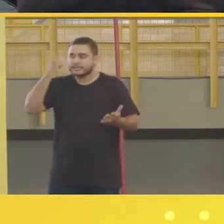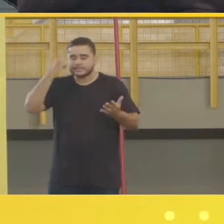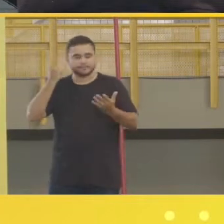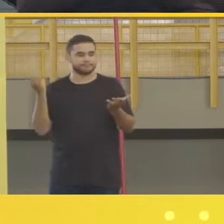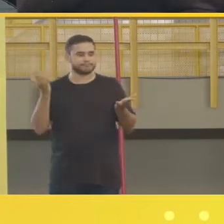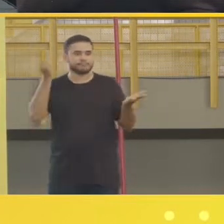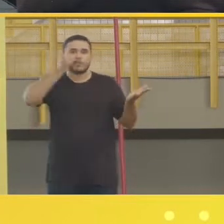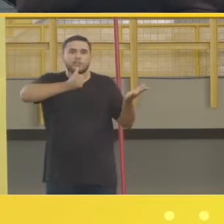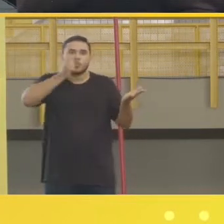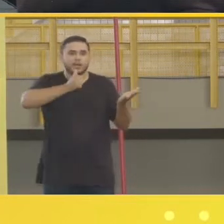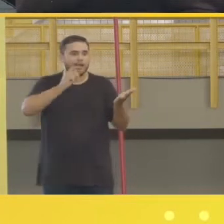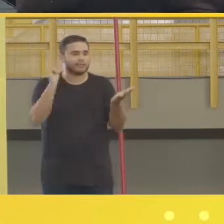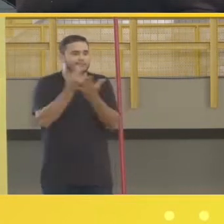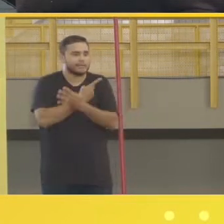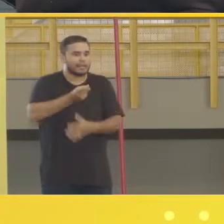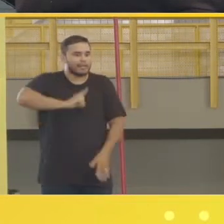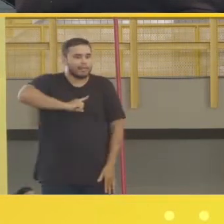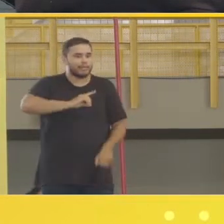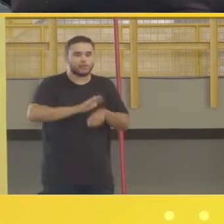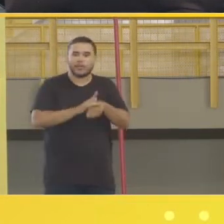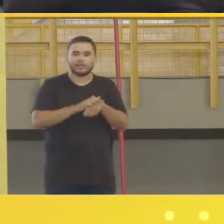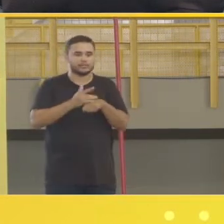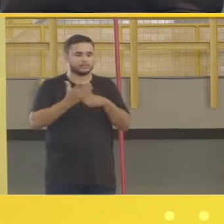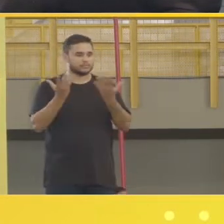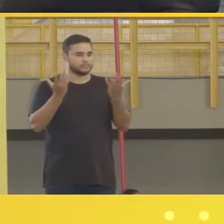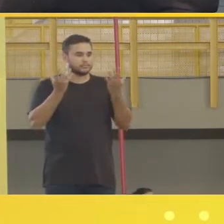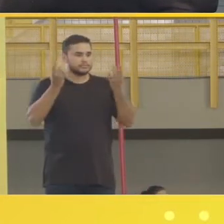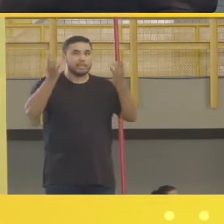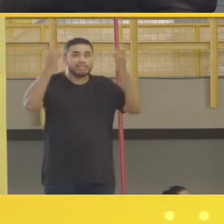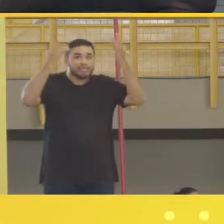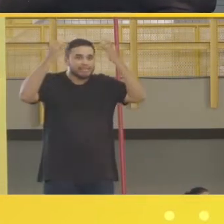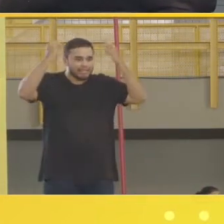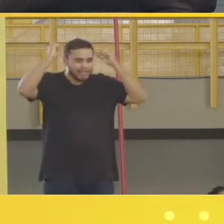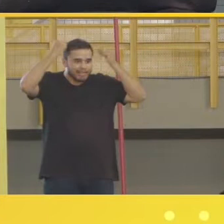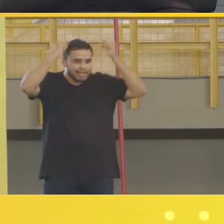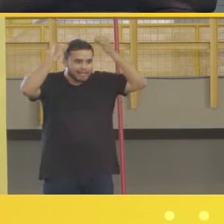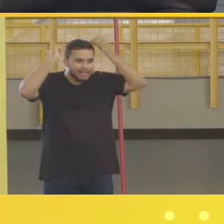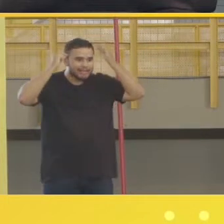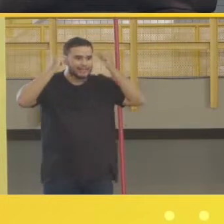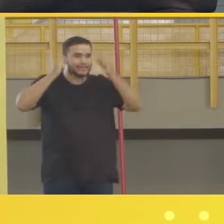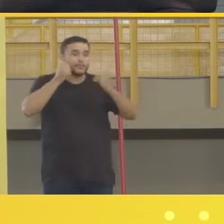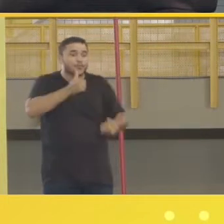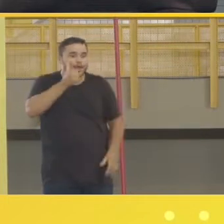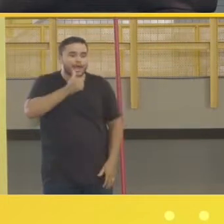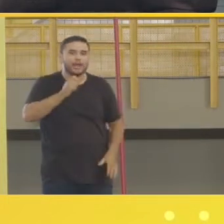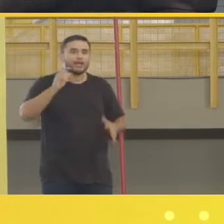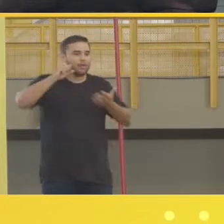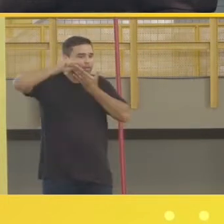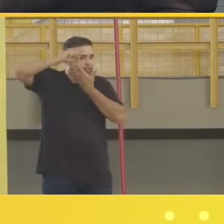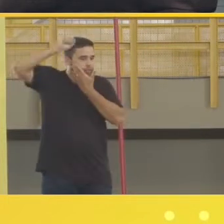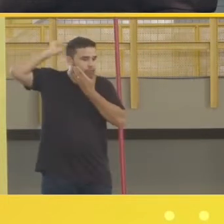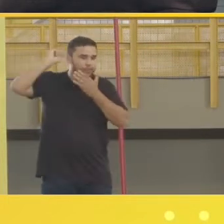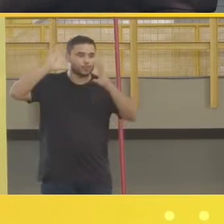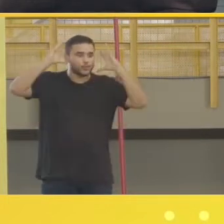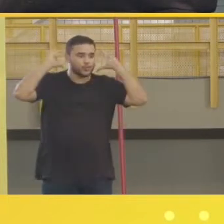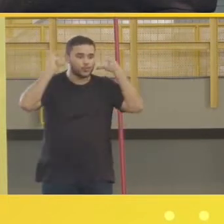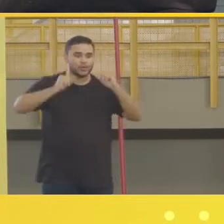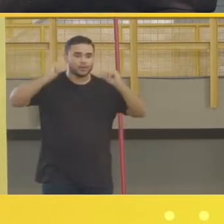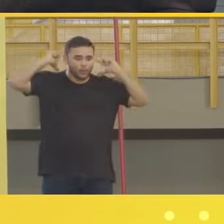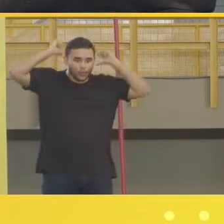piolho, rasparam as cabeças, chegaram aqui sem os cabelos, mas não perderam a